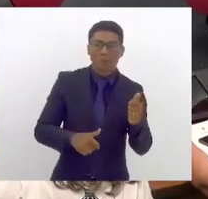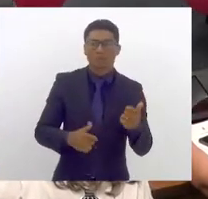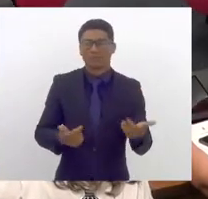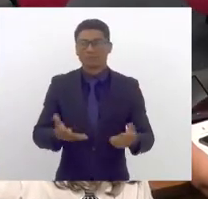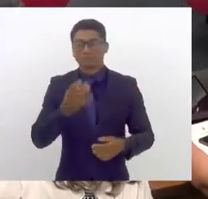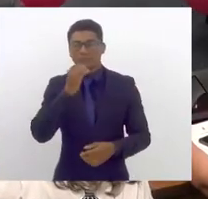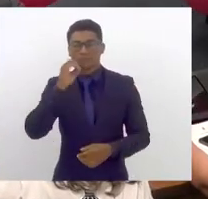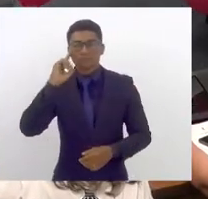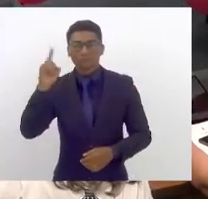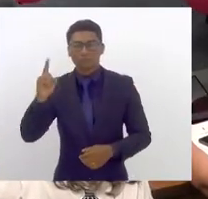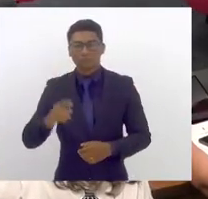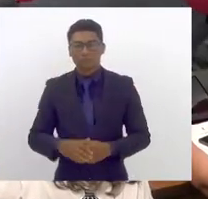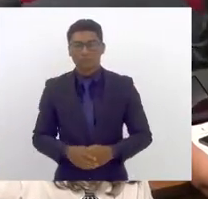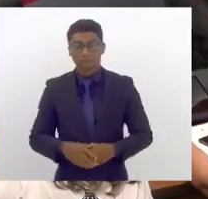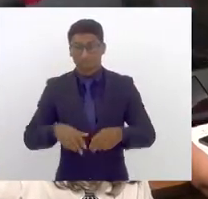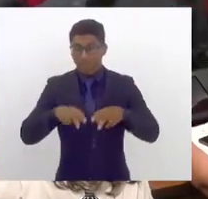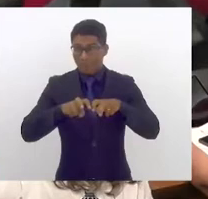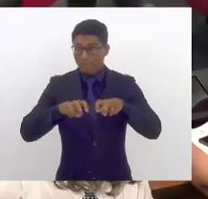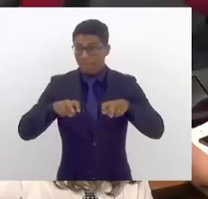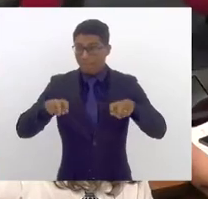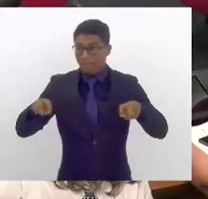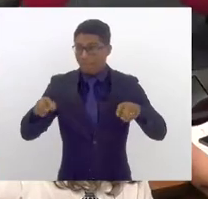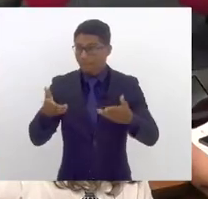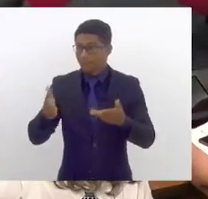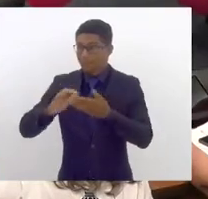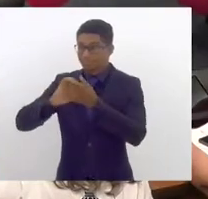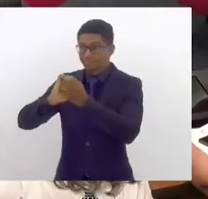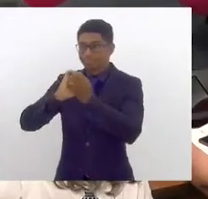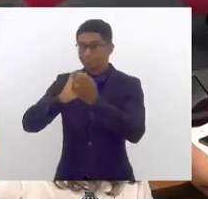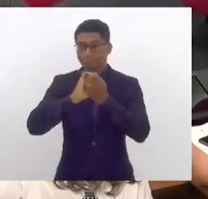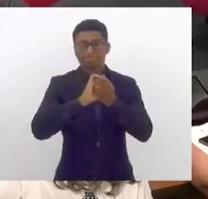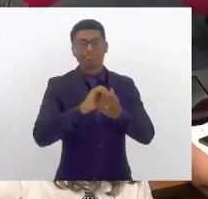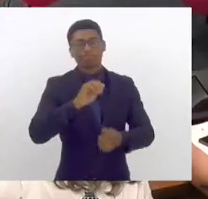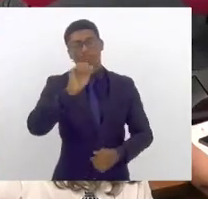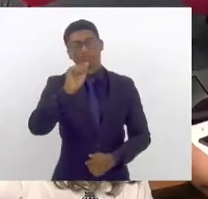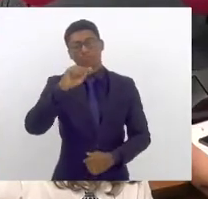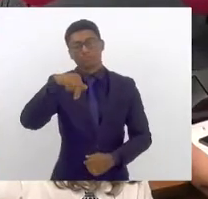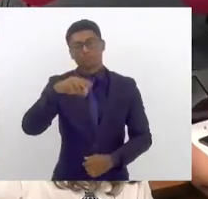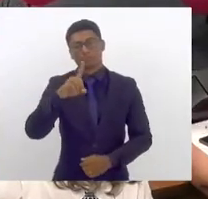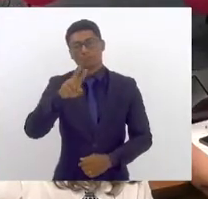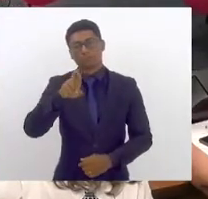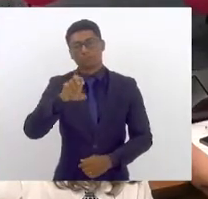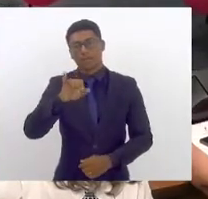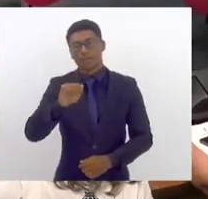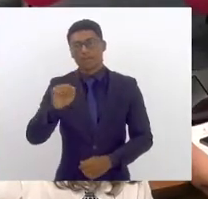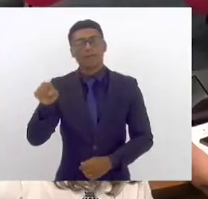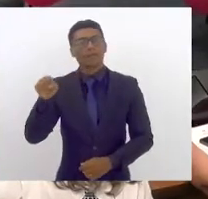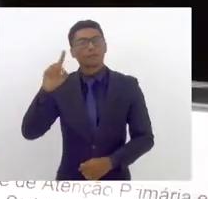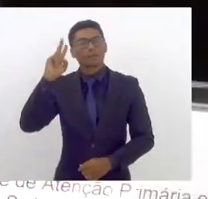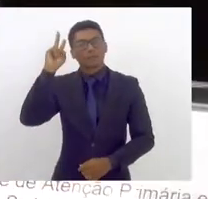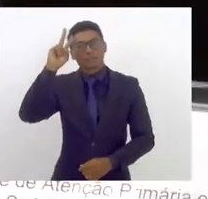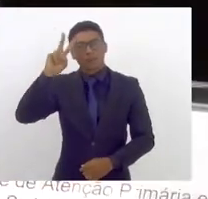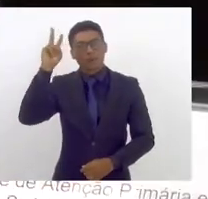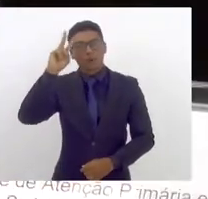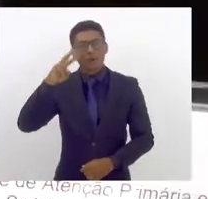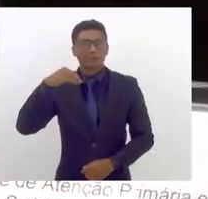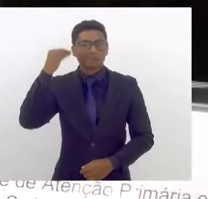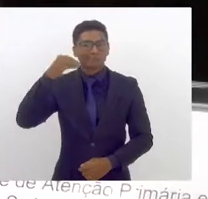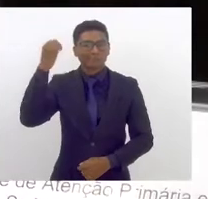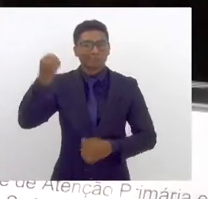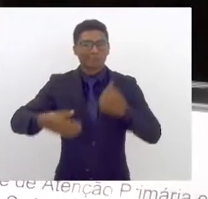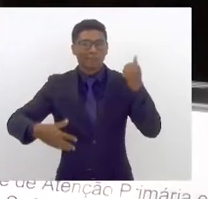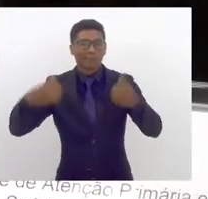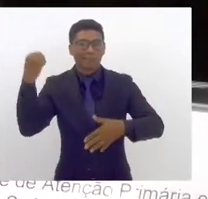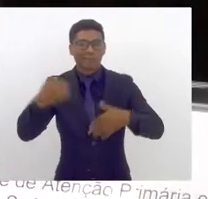saudar a mesa Andreia que com muita coragem apresentou o seu relato de usuária